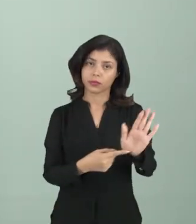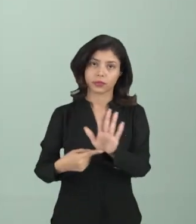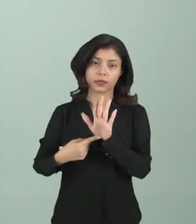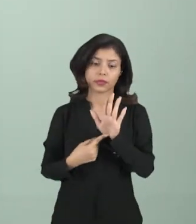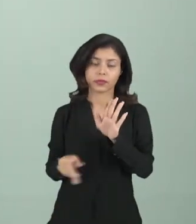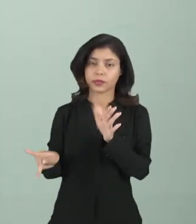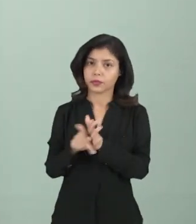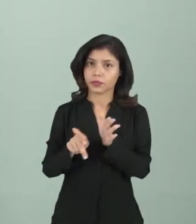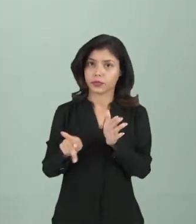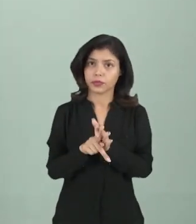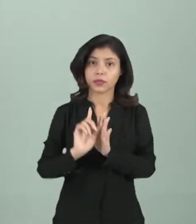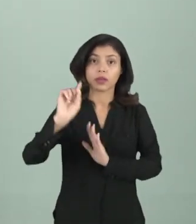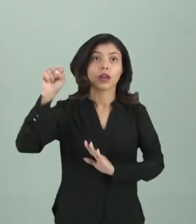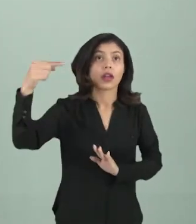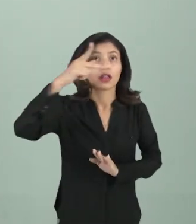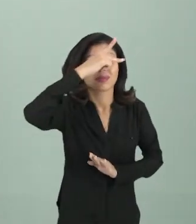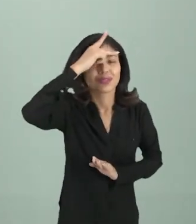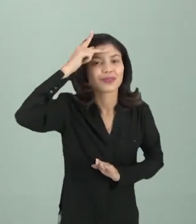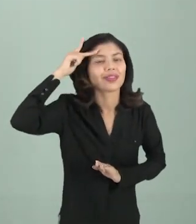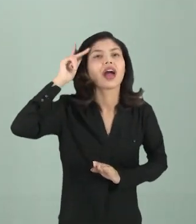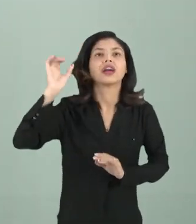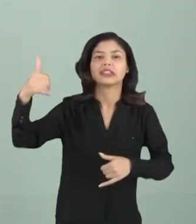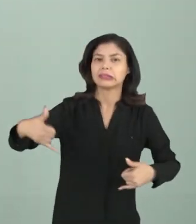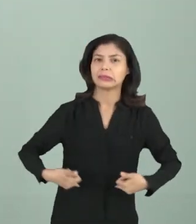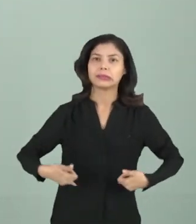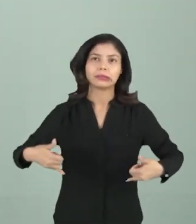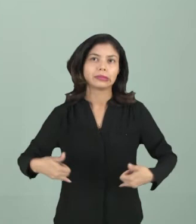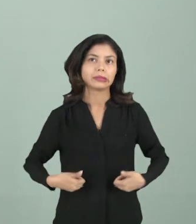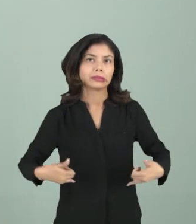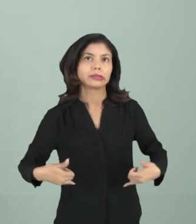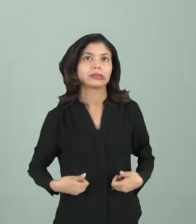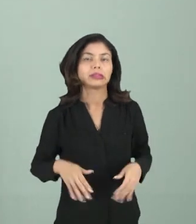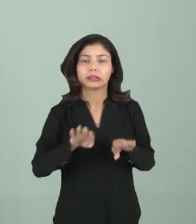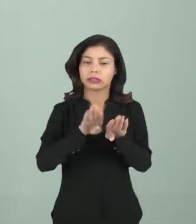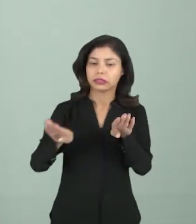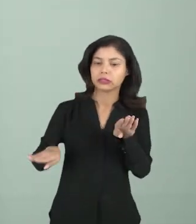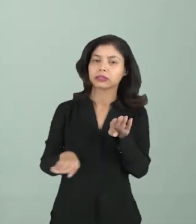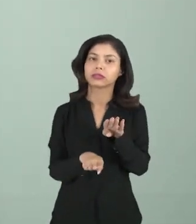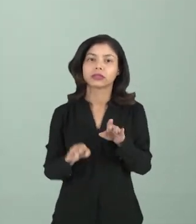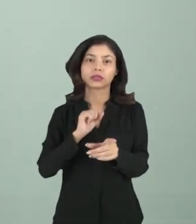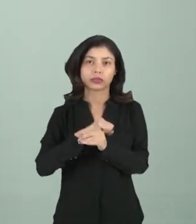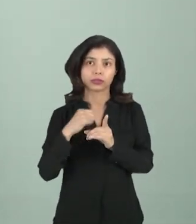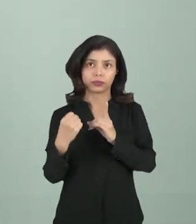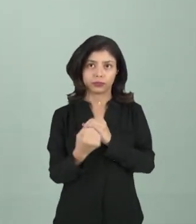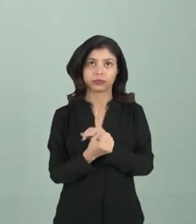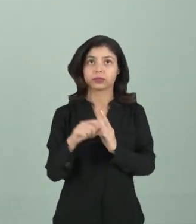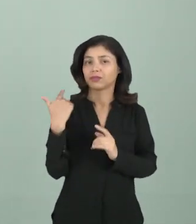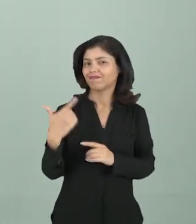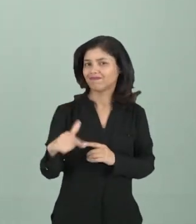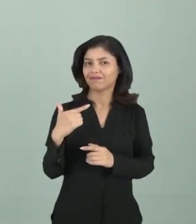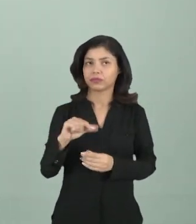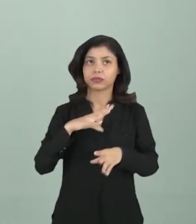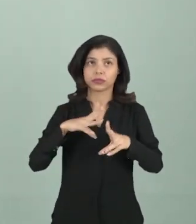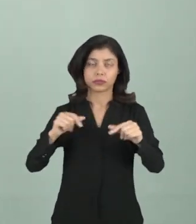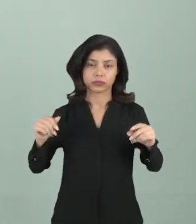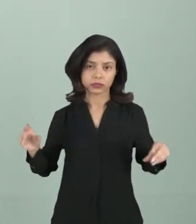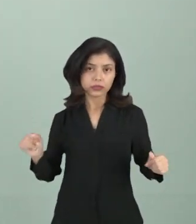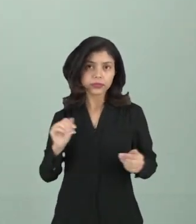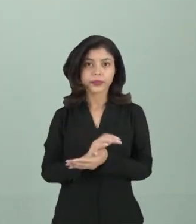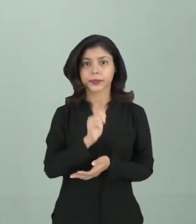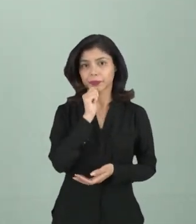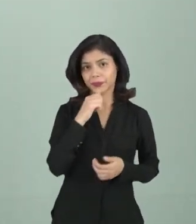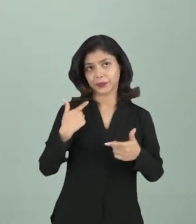reportando justamente àquelas pessoas que sofrem com a desigualdade social. Se eu não tenho a terra para